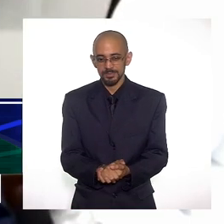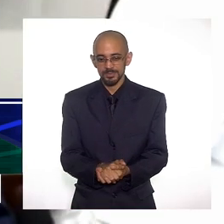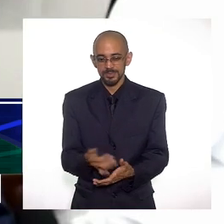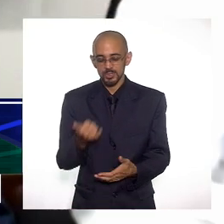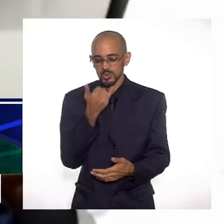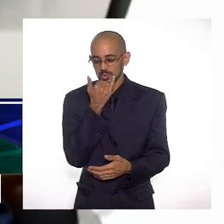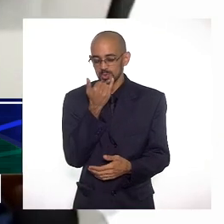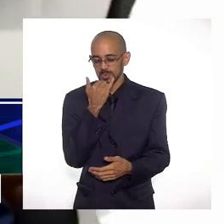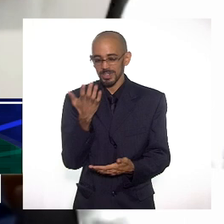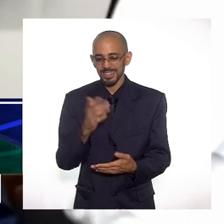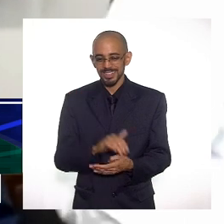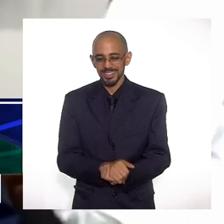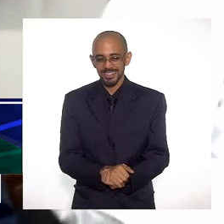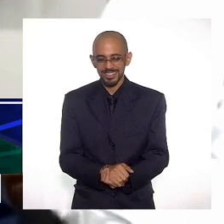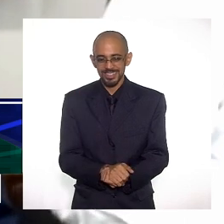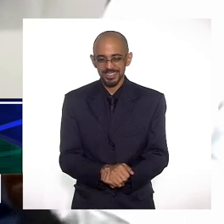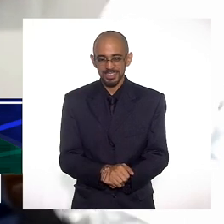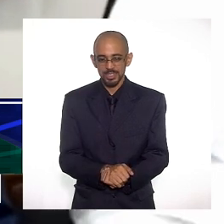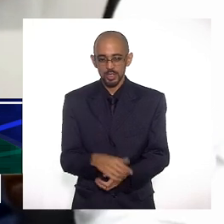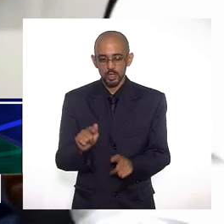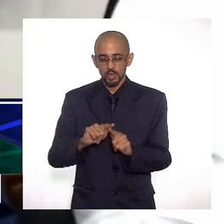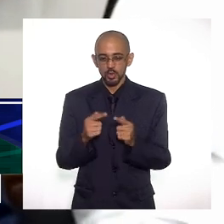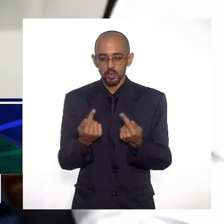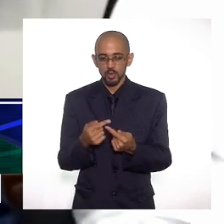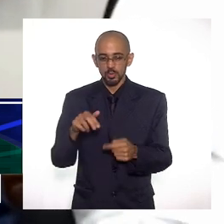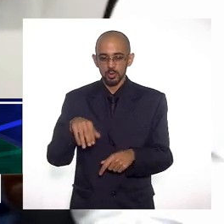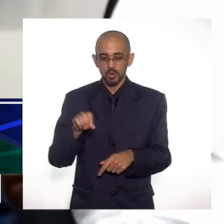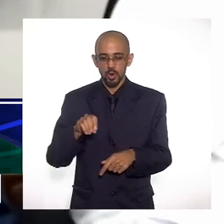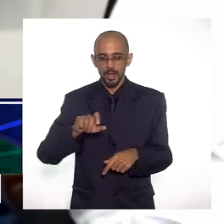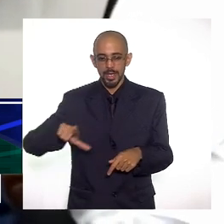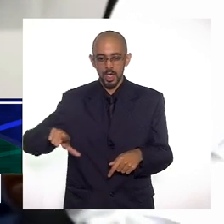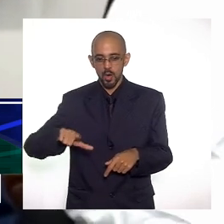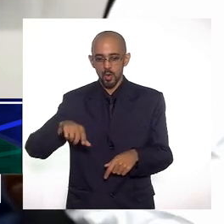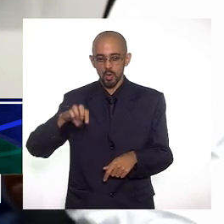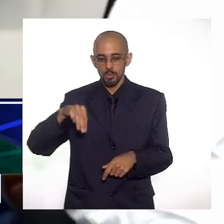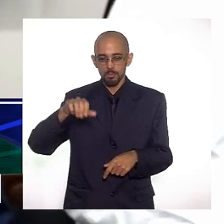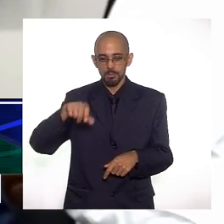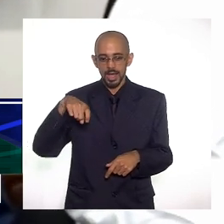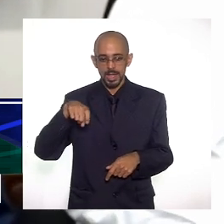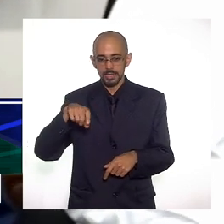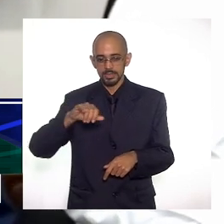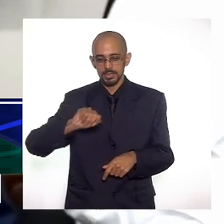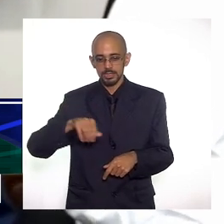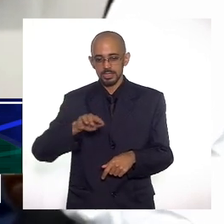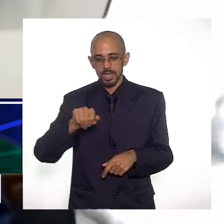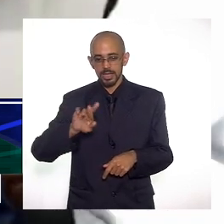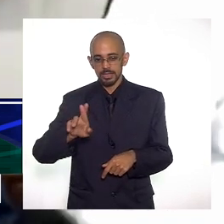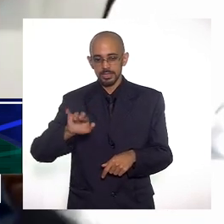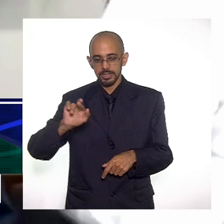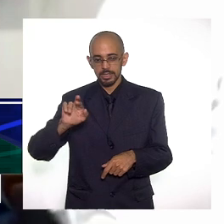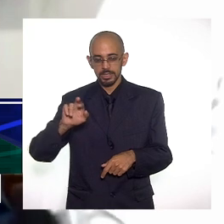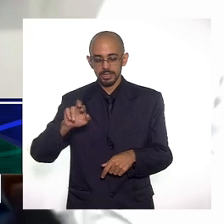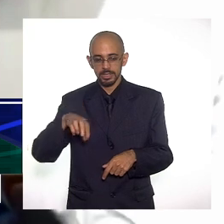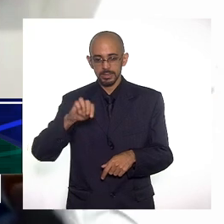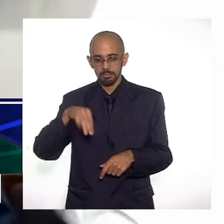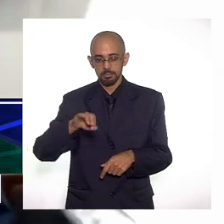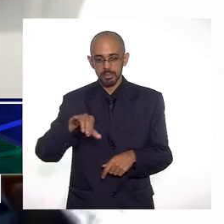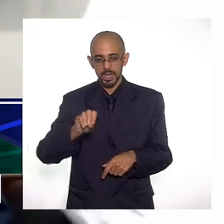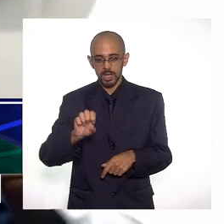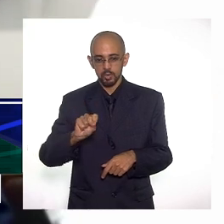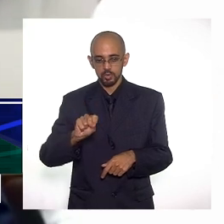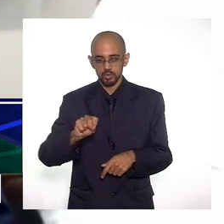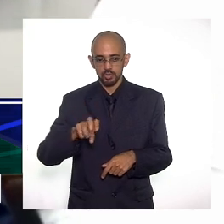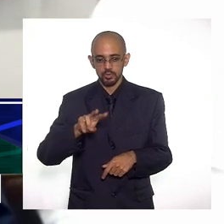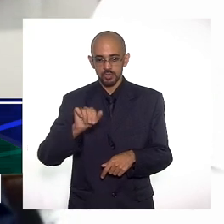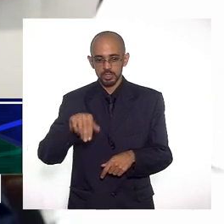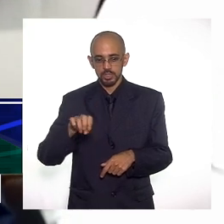Desculpe. Já pediu no grupo. No grupo, Noel, ok. Max, ok. Jair, Alana, Marcos Vinícius. No grupo.